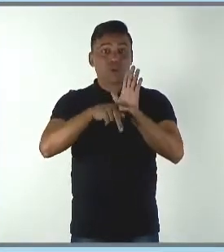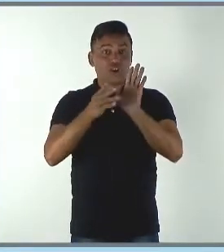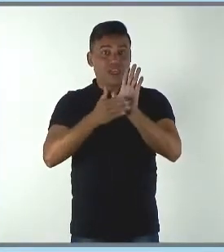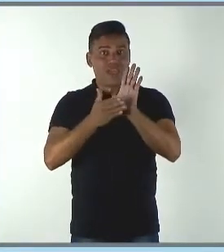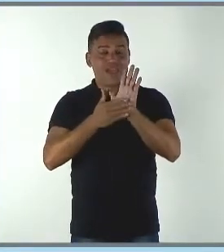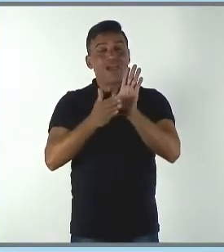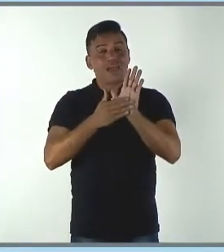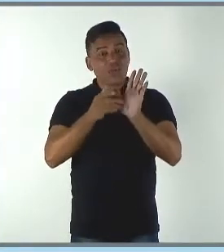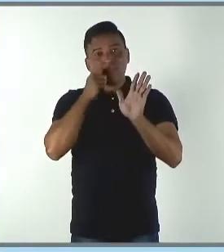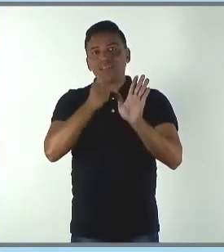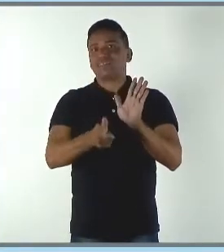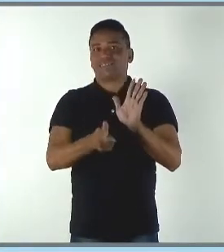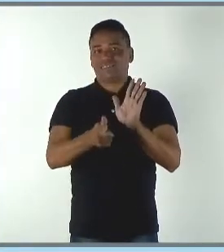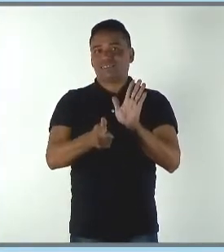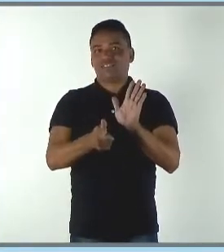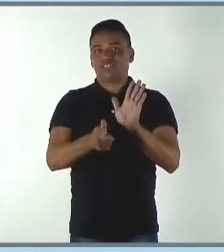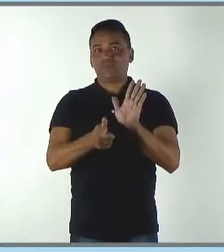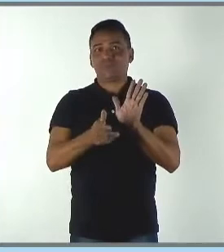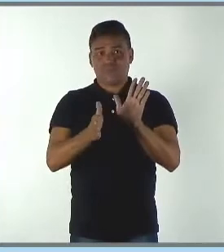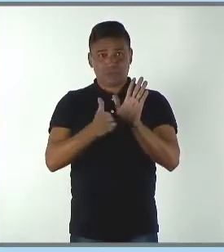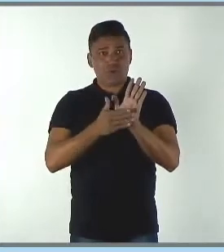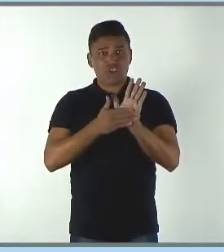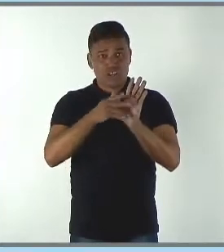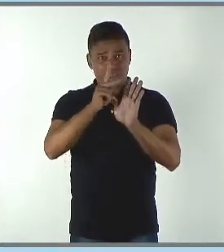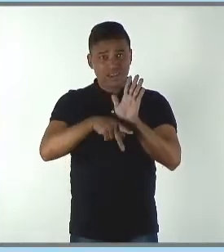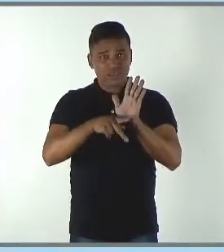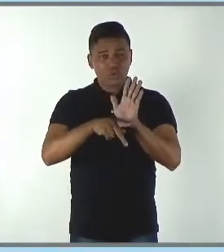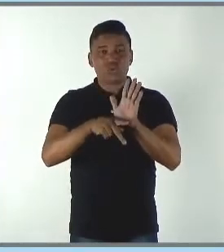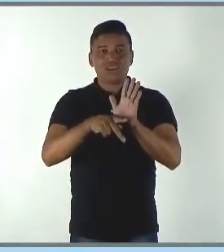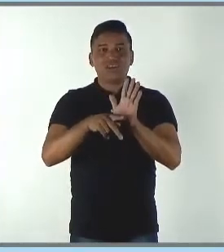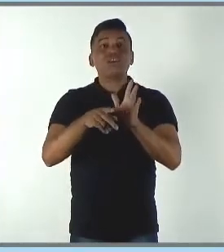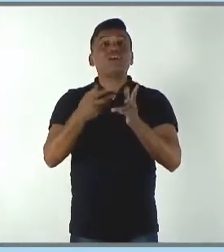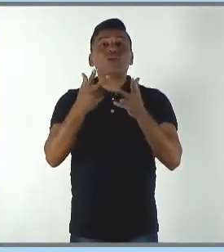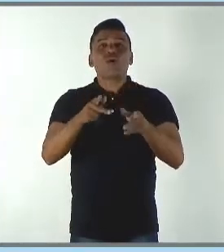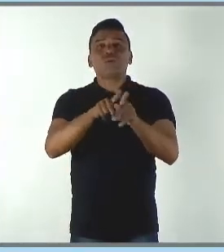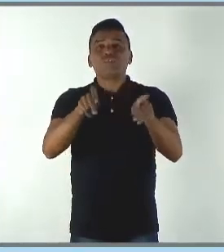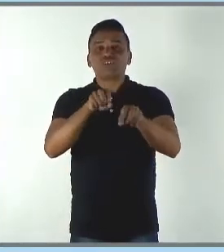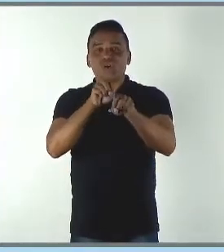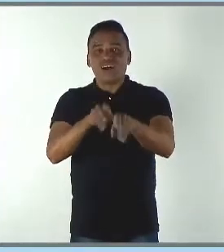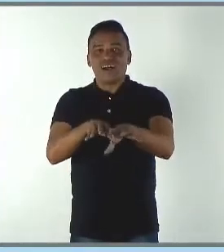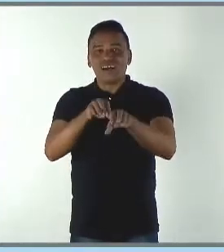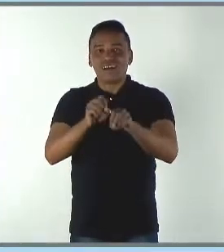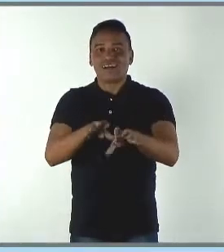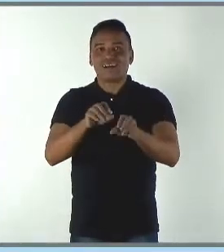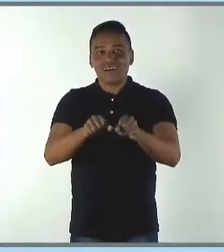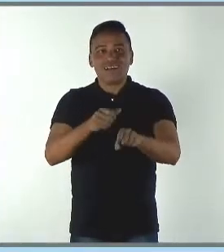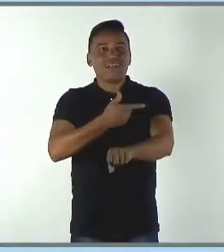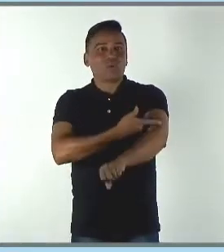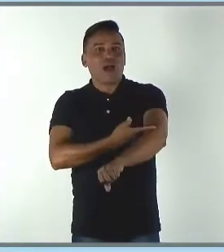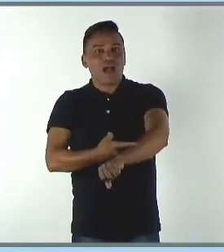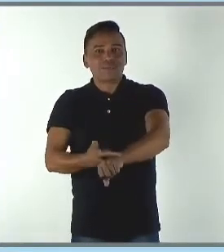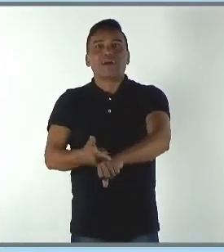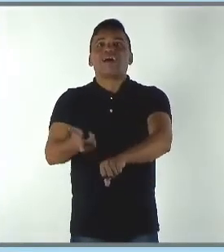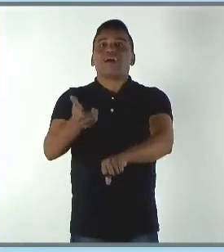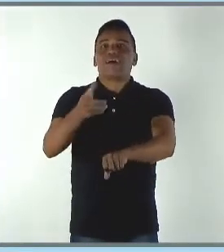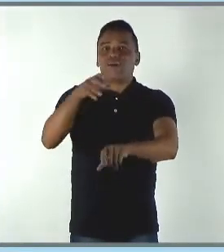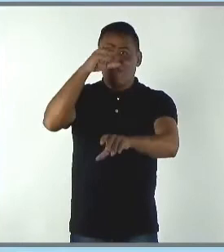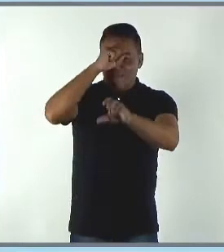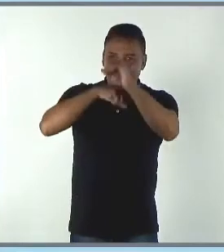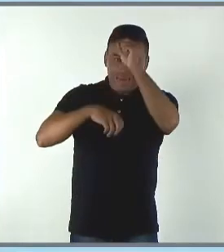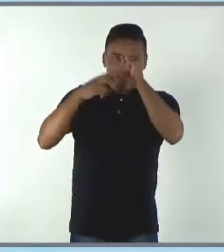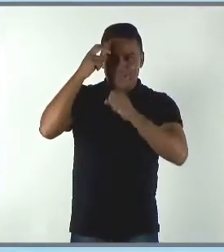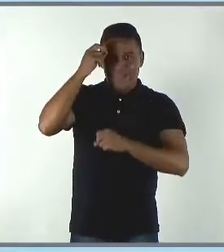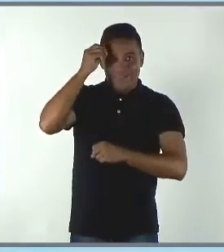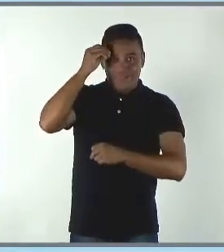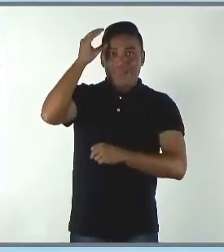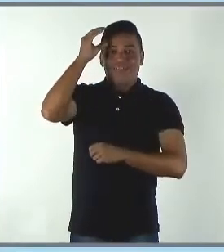interessante. É um projeto pedagógico que vai, inclusive, depois, né, no início dos anos 2000, se integrar muito bem